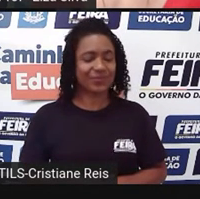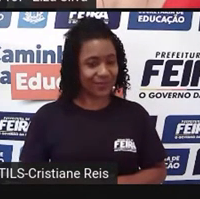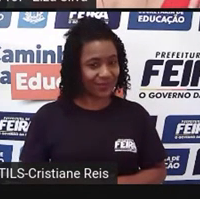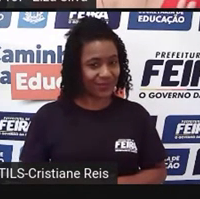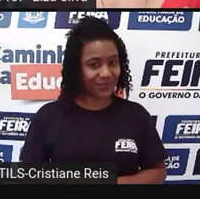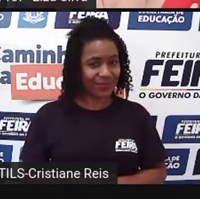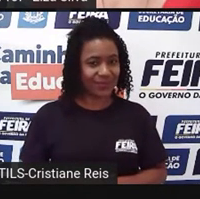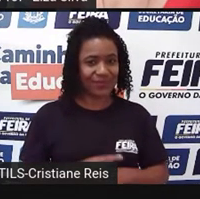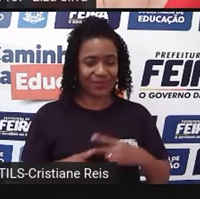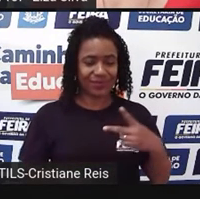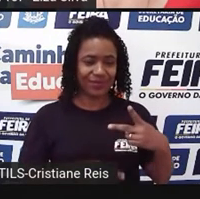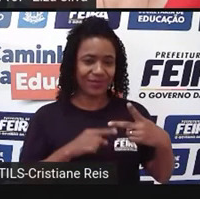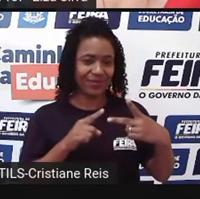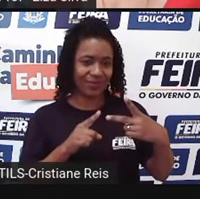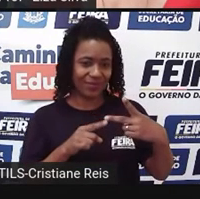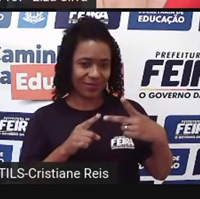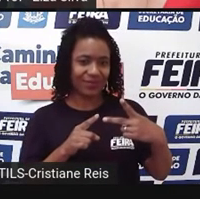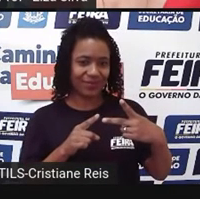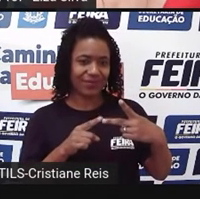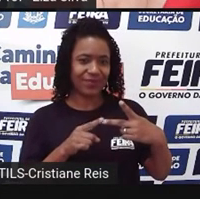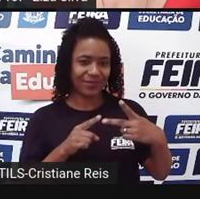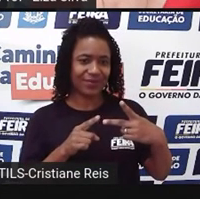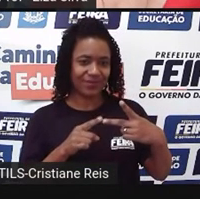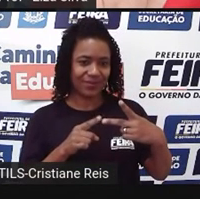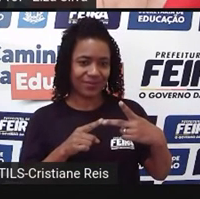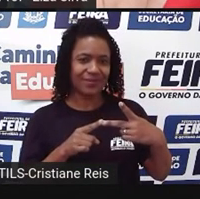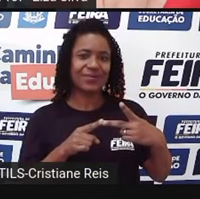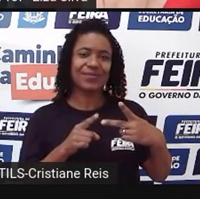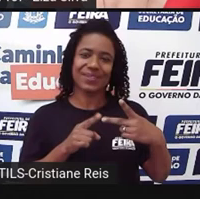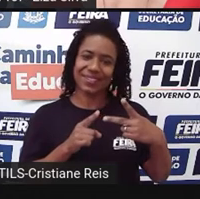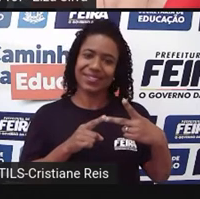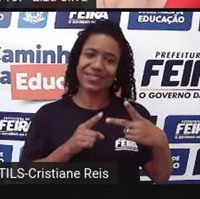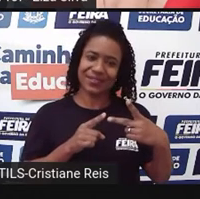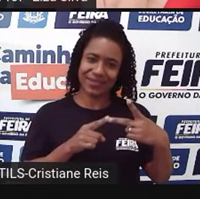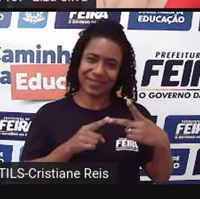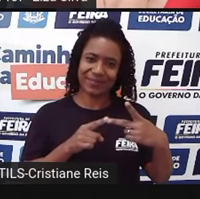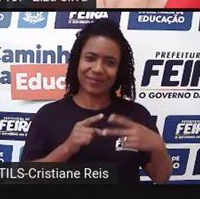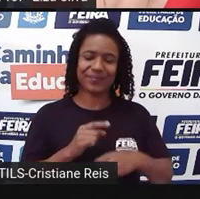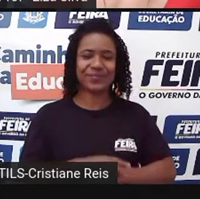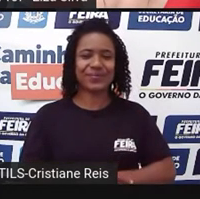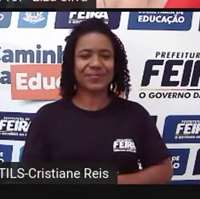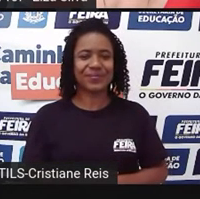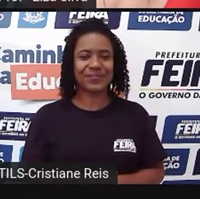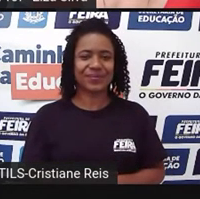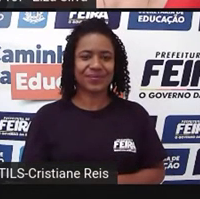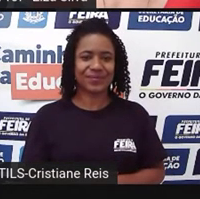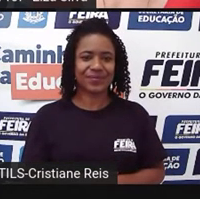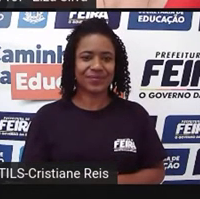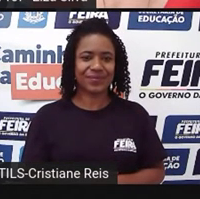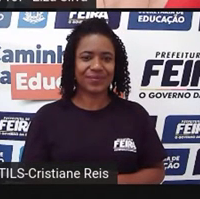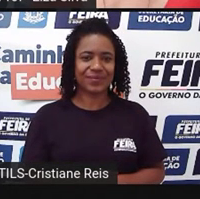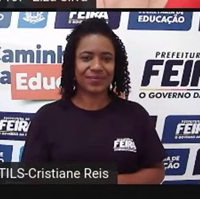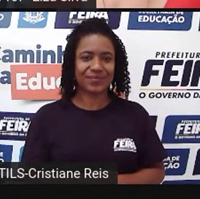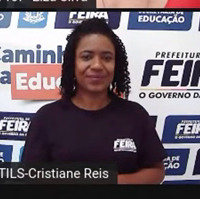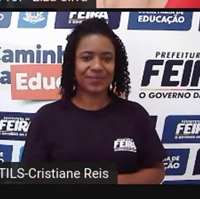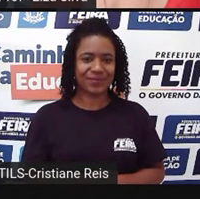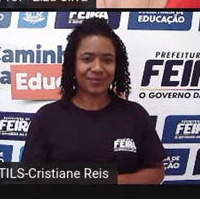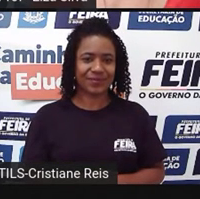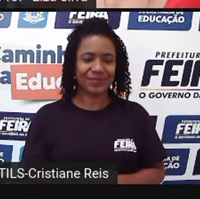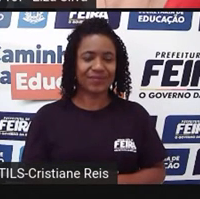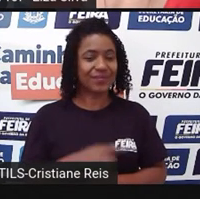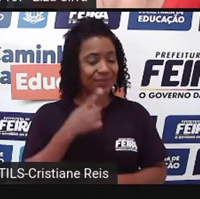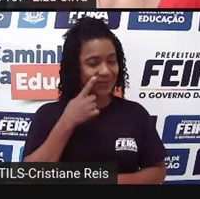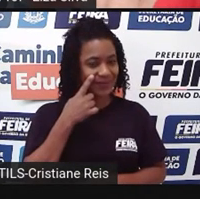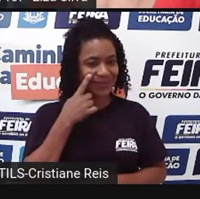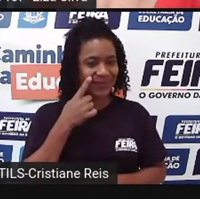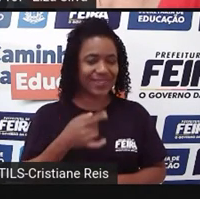evento é o televisão mediante troca levamos folhas vamos procurar aqui a imagem do